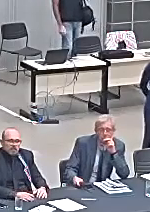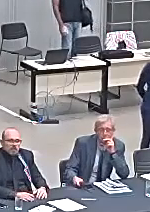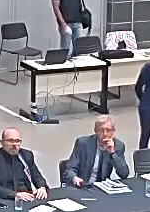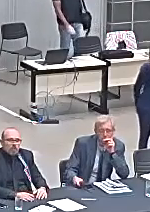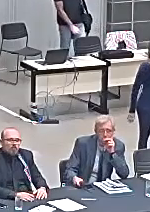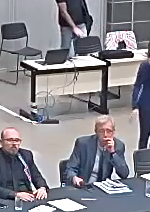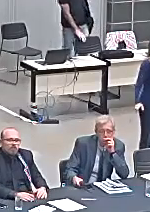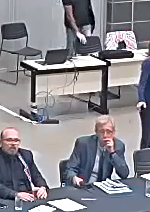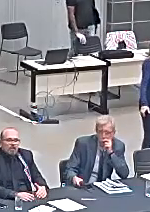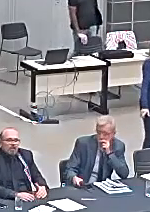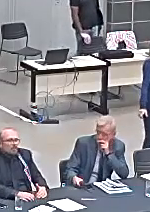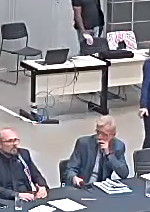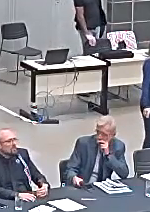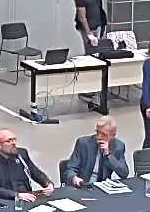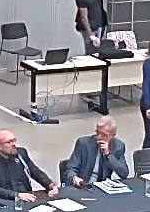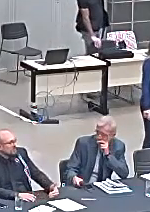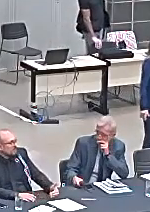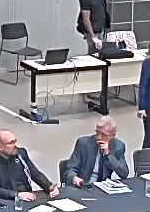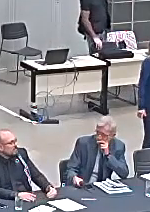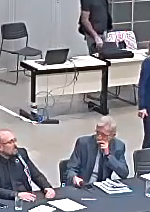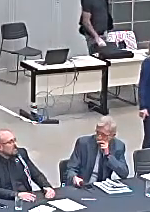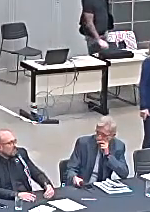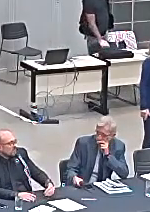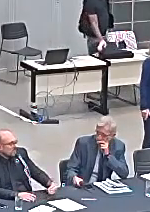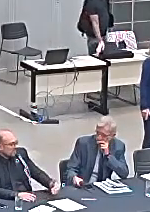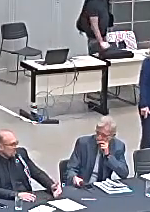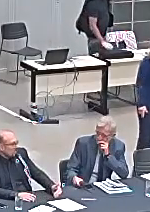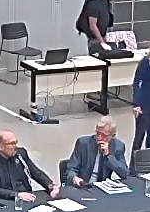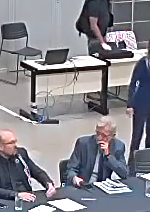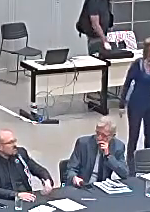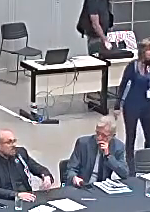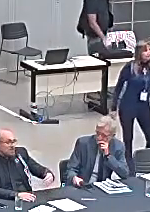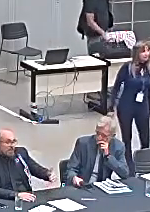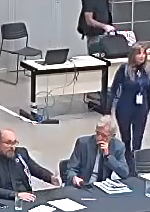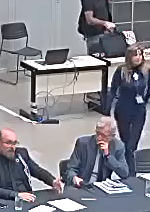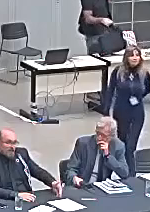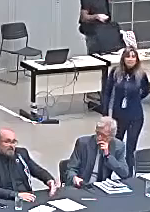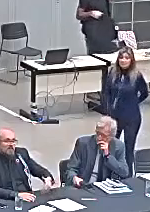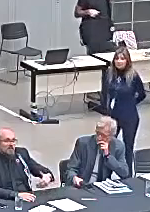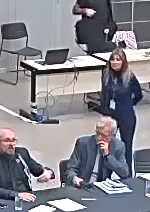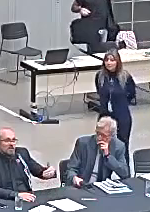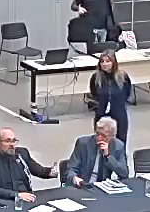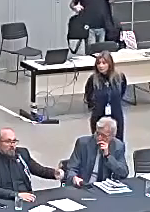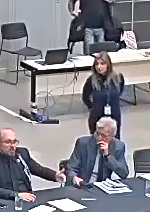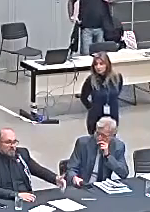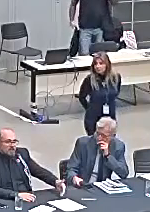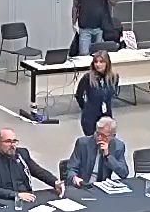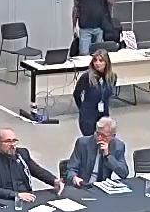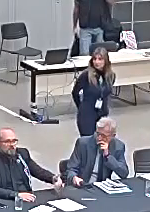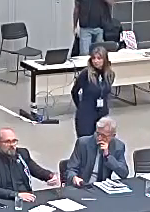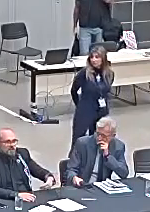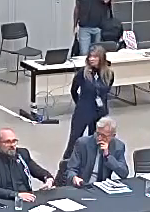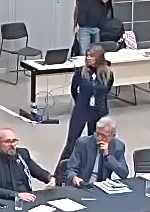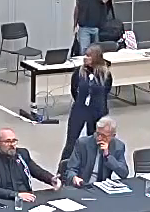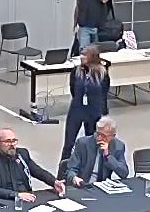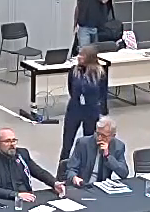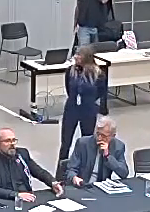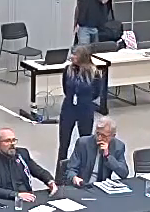estar com os representantes de associações deis de conselhos